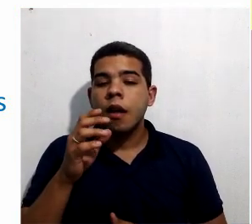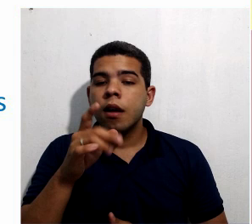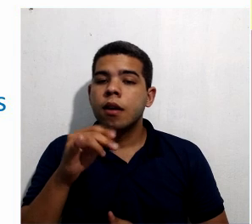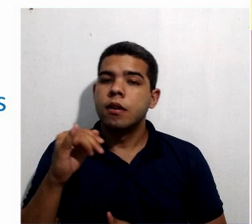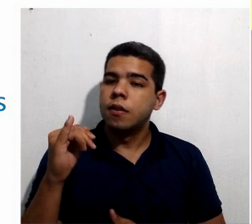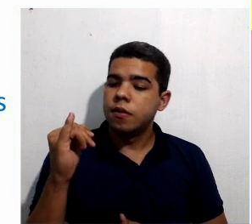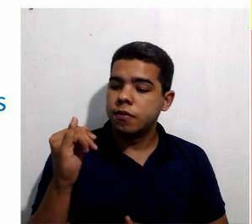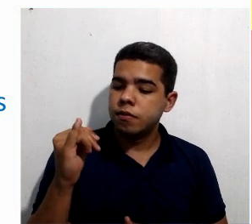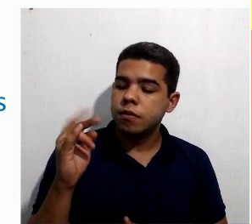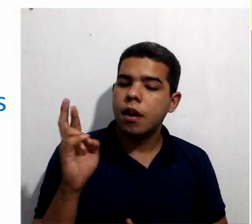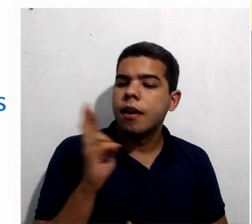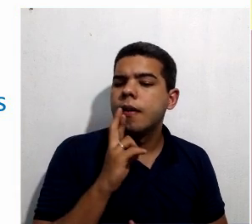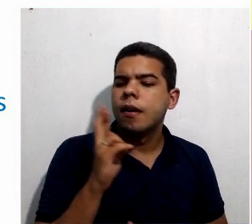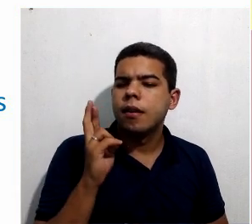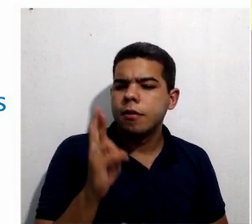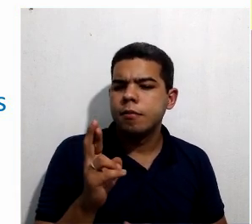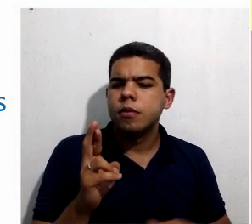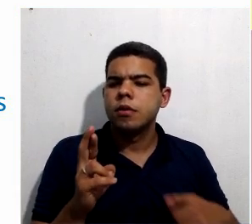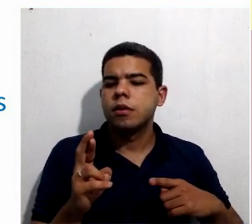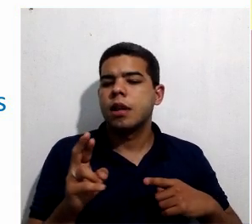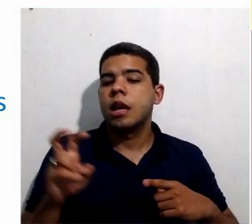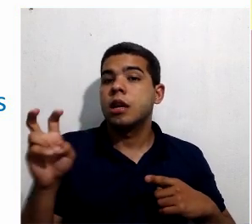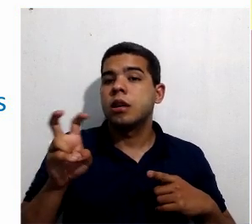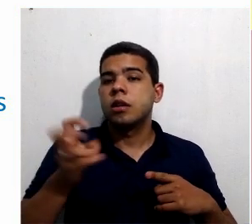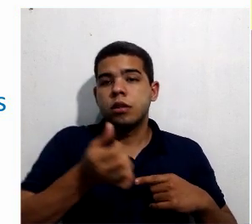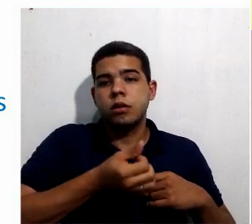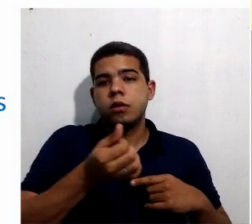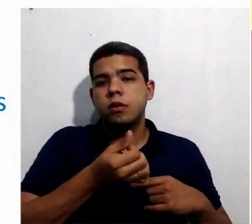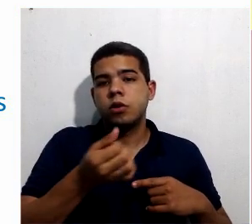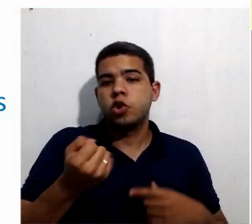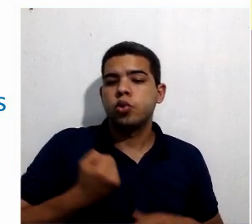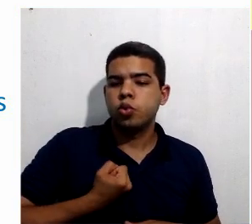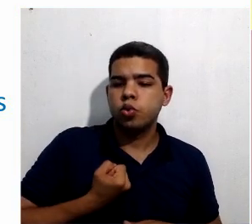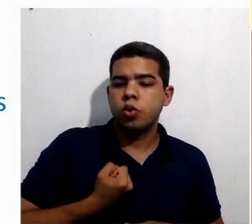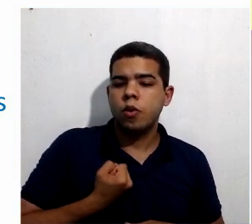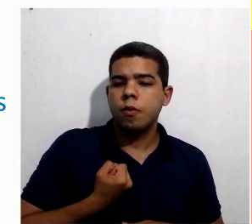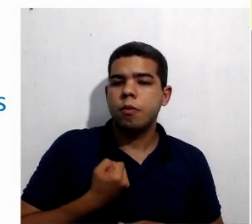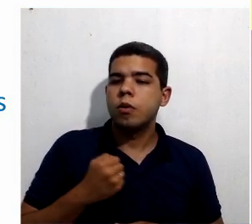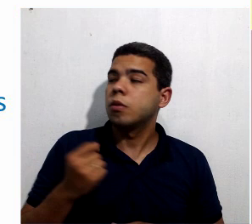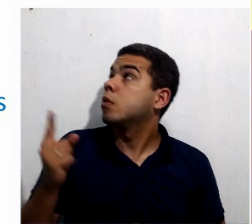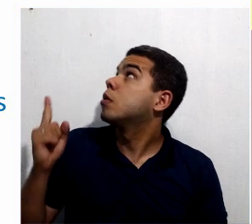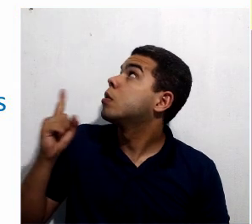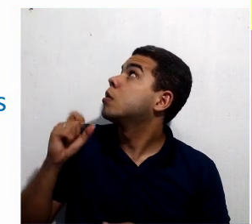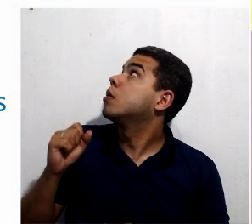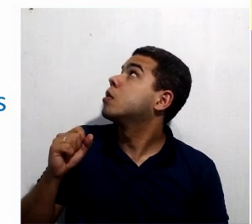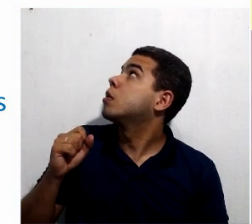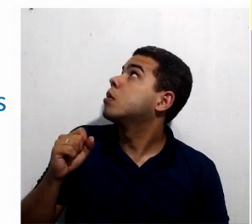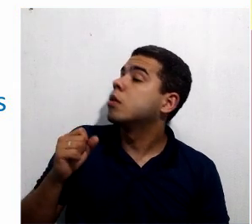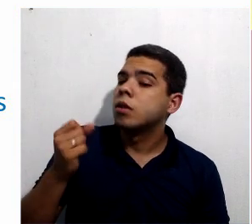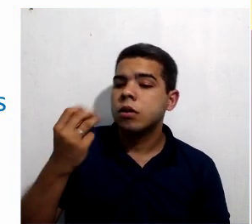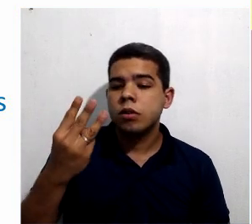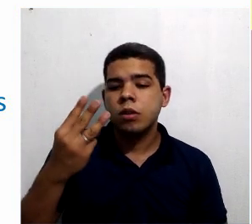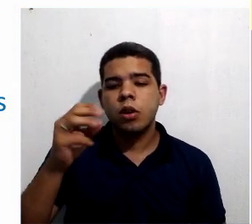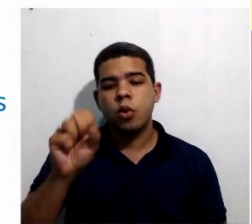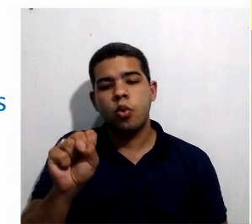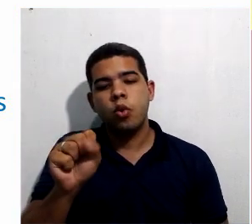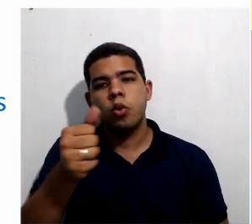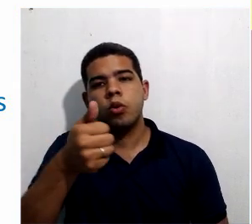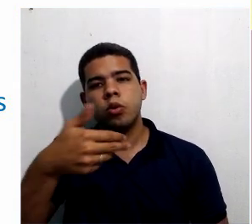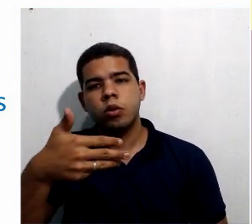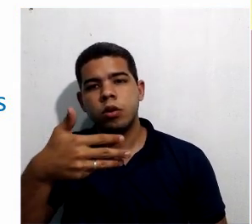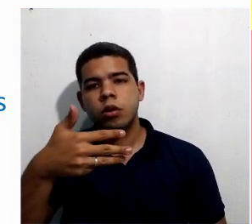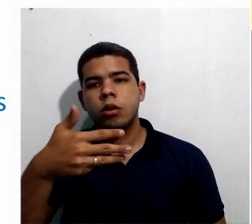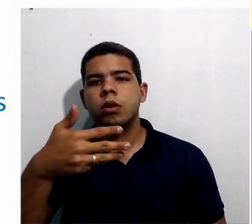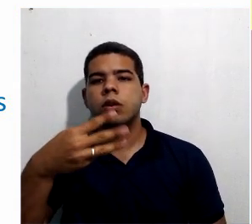Determine o quinto e o sexto termo da sequência 3, 8, 13 e 18. Veja